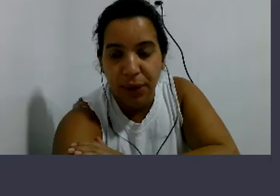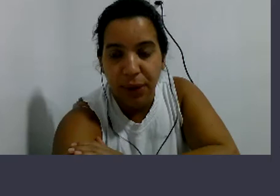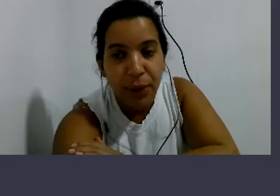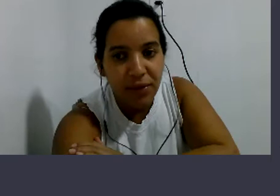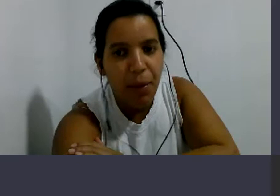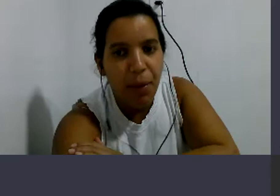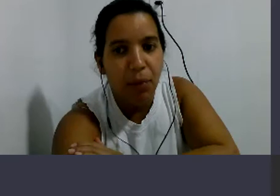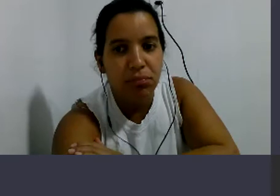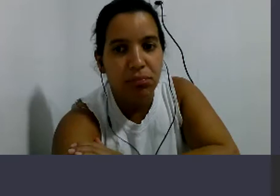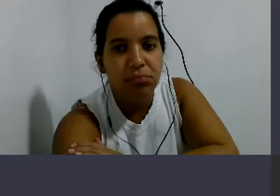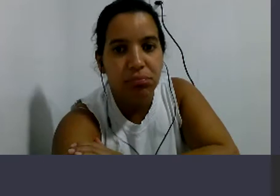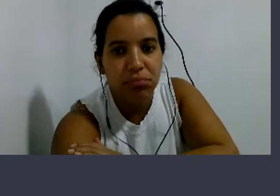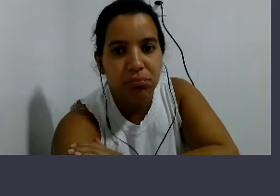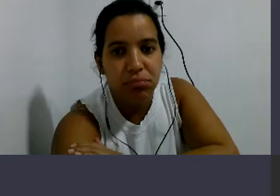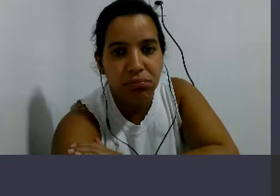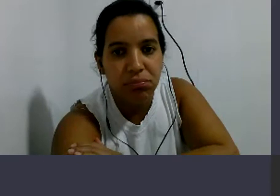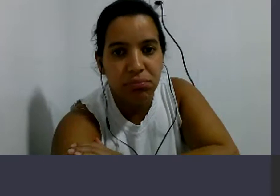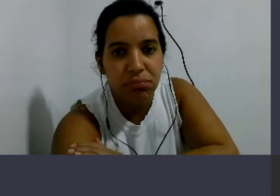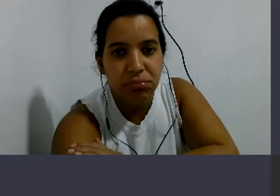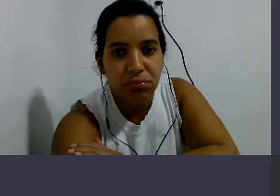Por Por enquanto, enquanto tá bom.